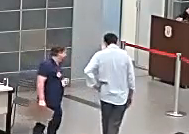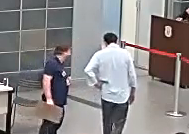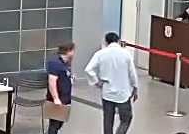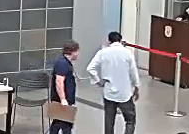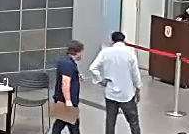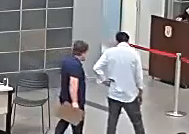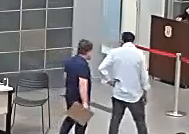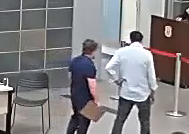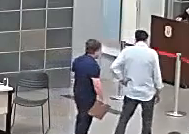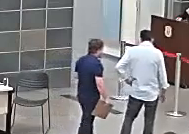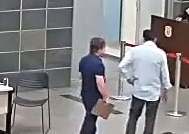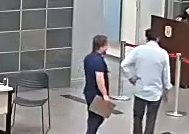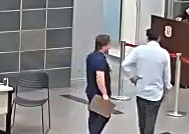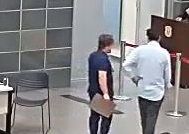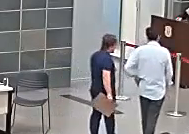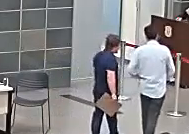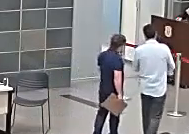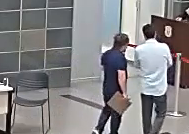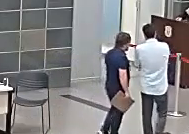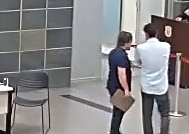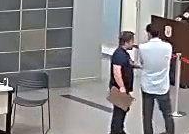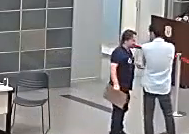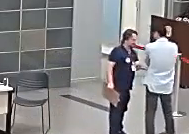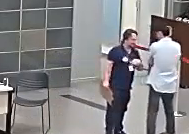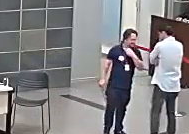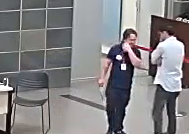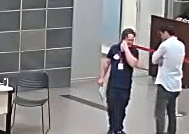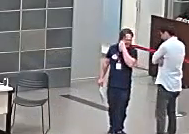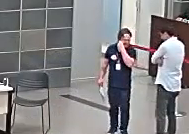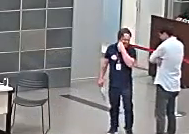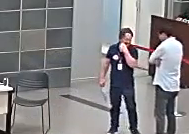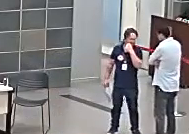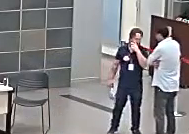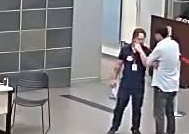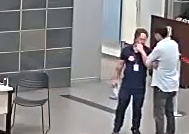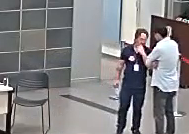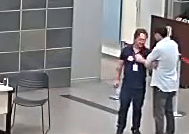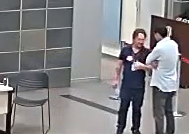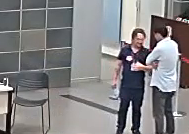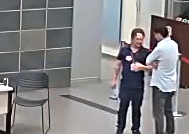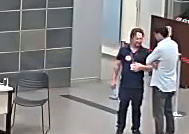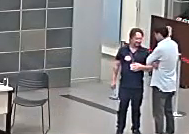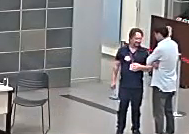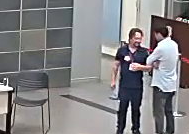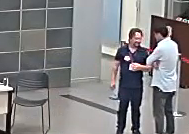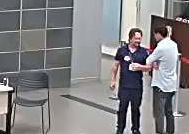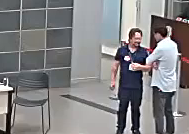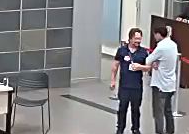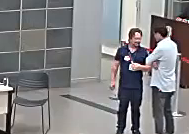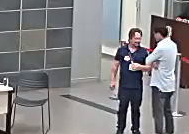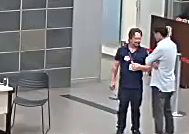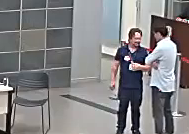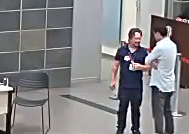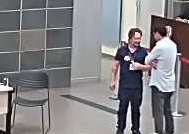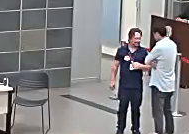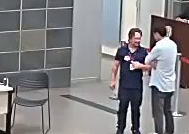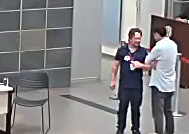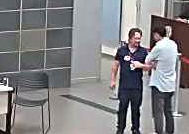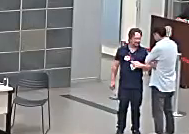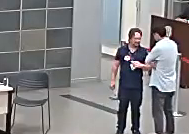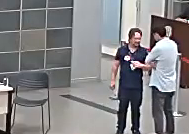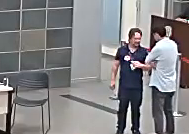bom então eu vou logo no assunto eu gostaria de ir da sensibilidade dos ônibus Quais que a gente não